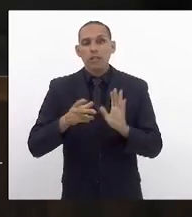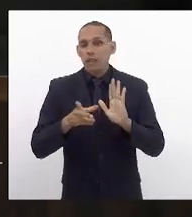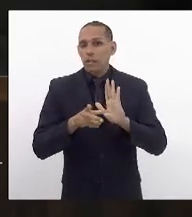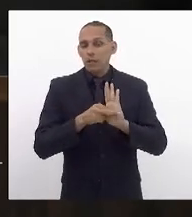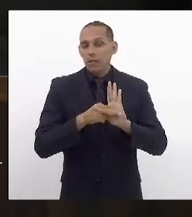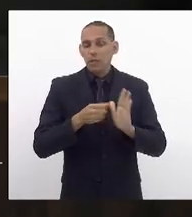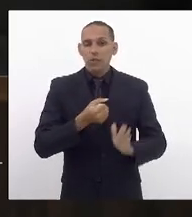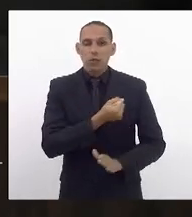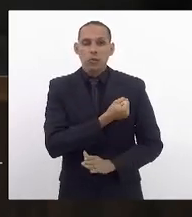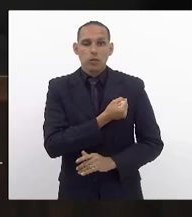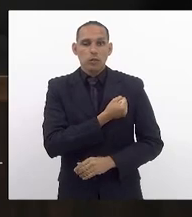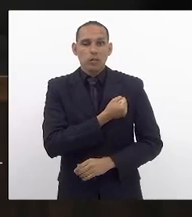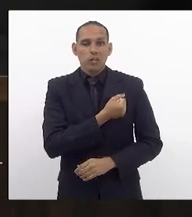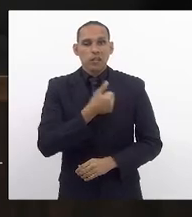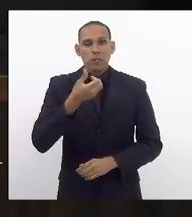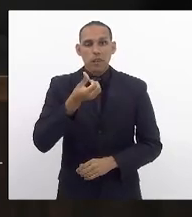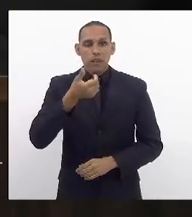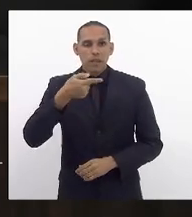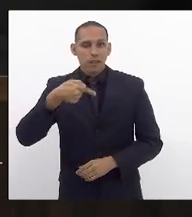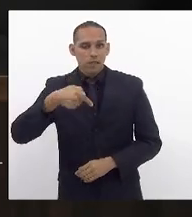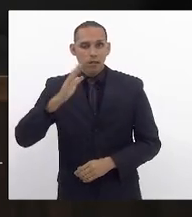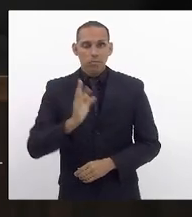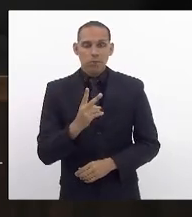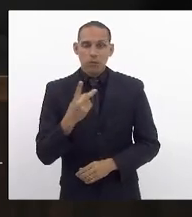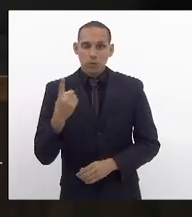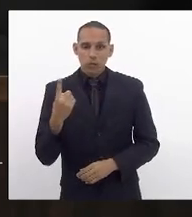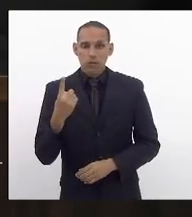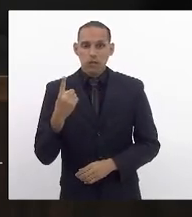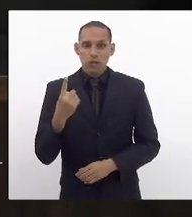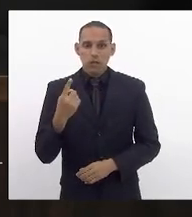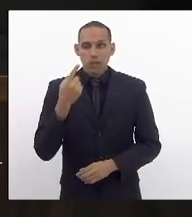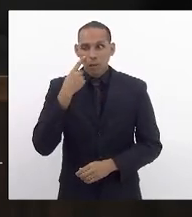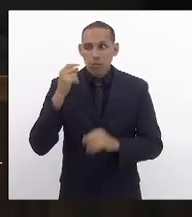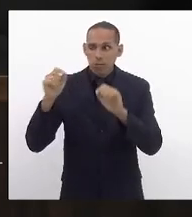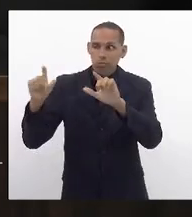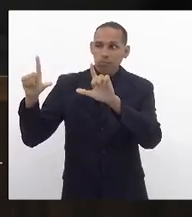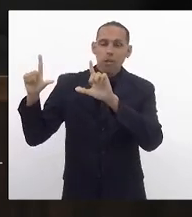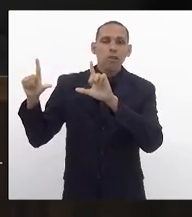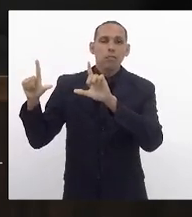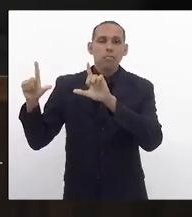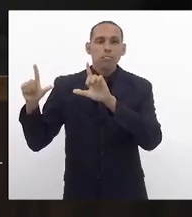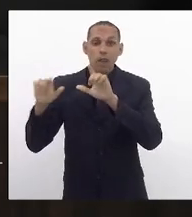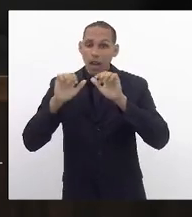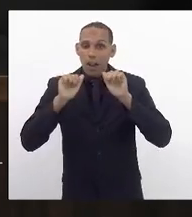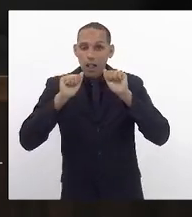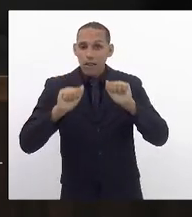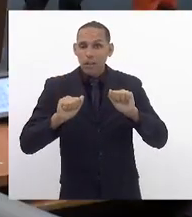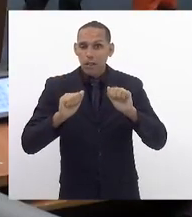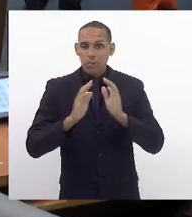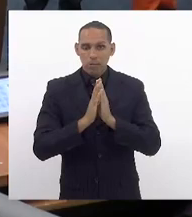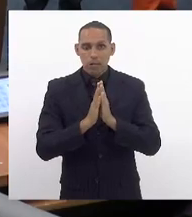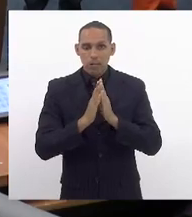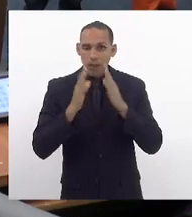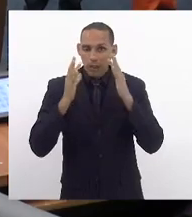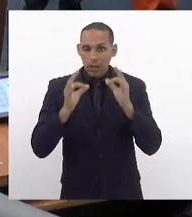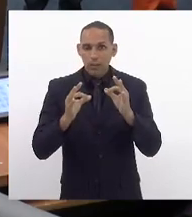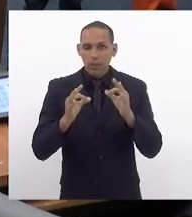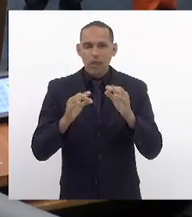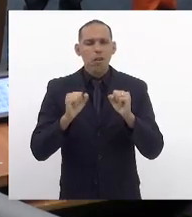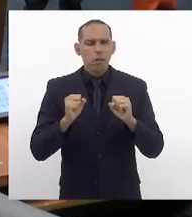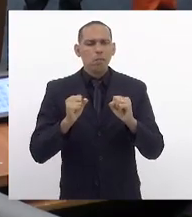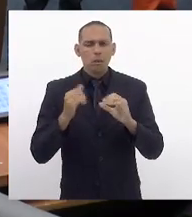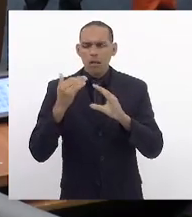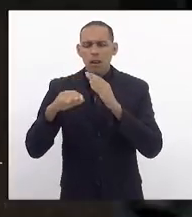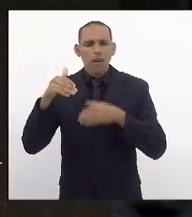número 67/2021. Vamos ao painel. Atenção, assessoria. Posso encaminhar a votação? Por